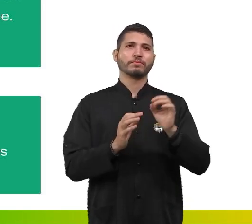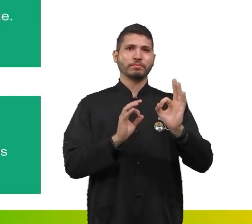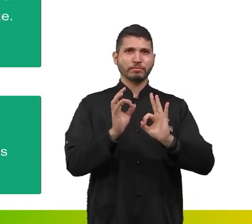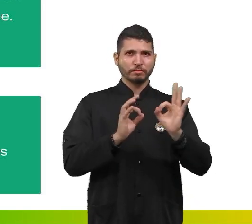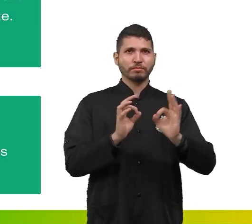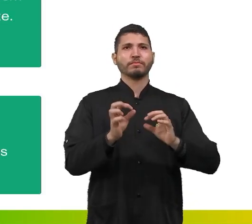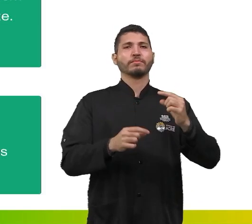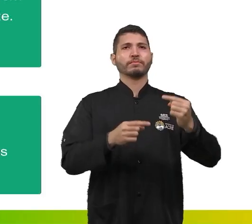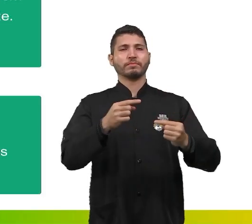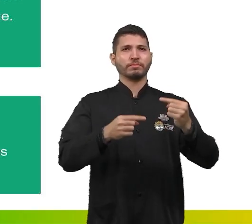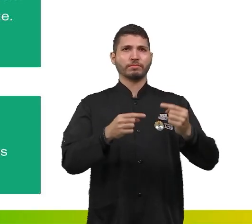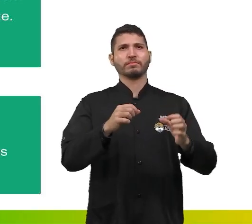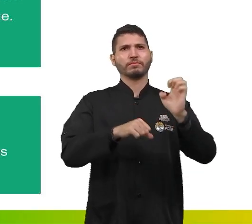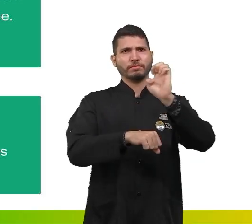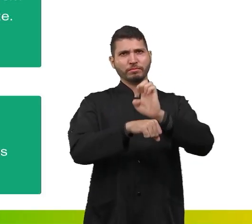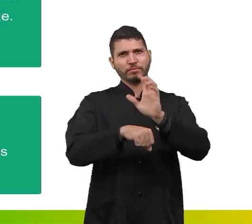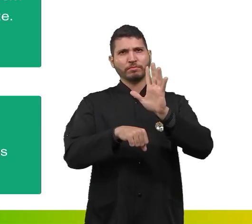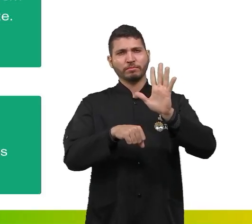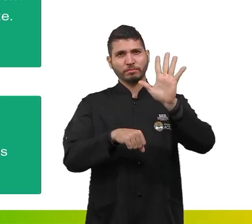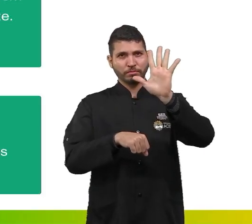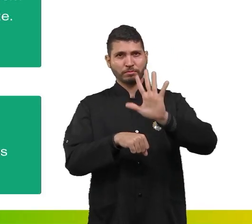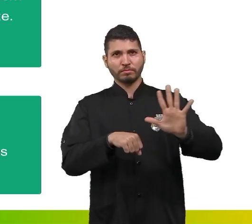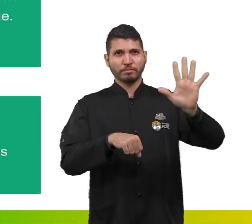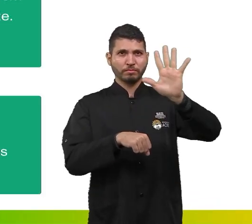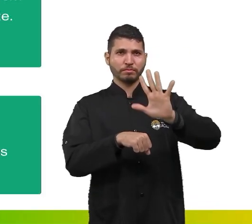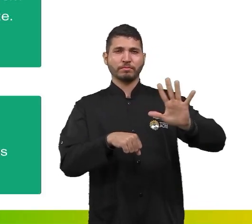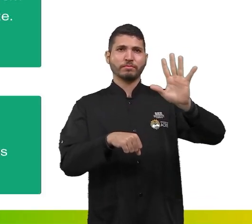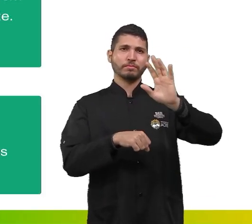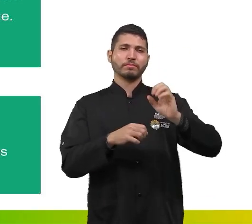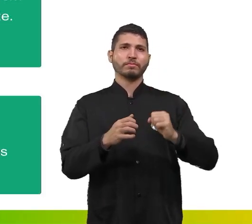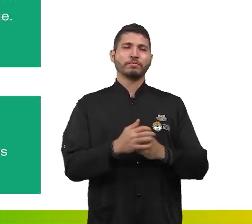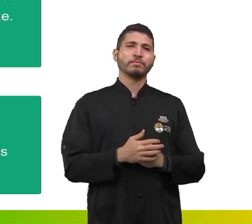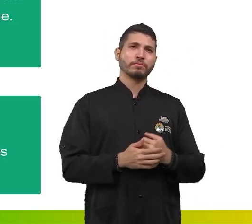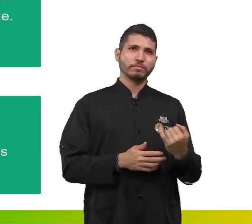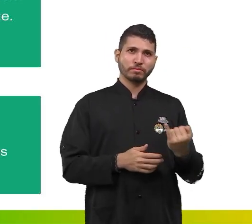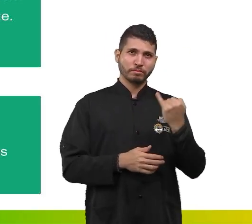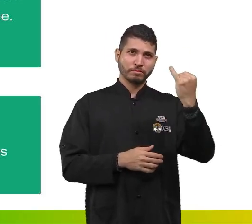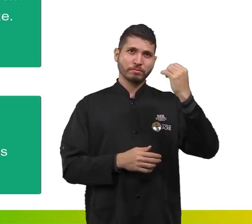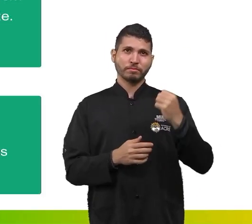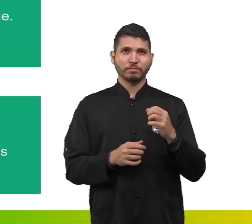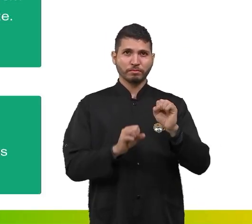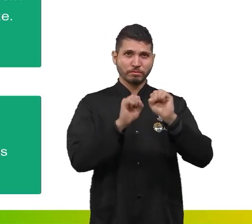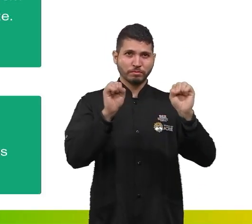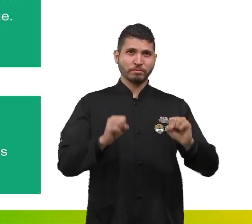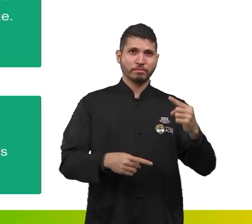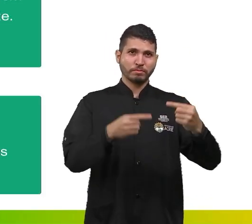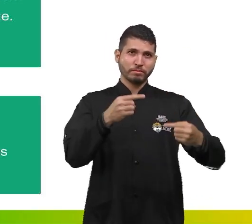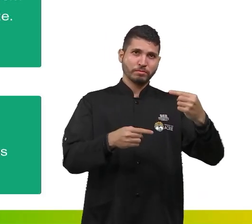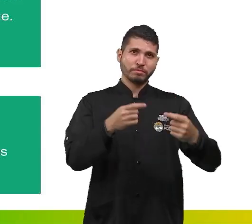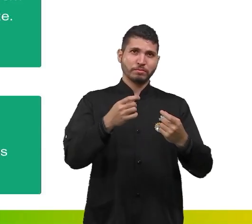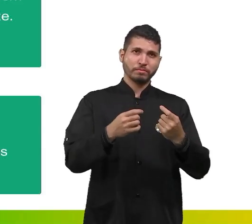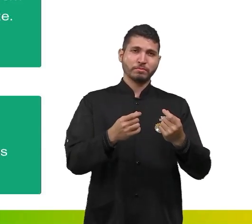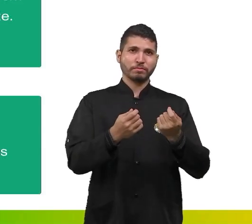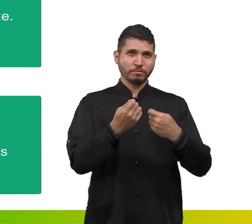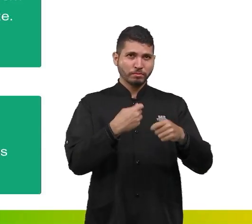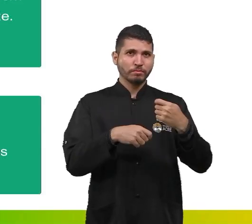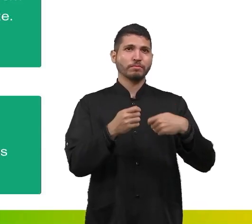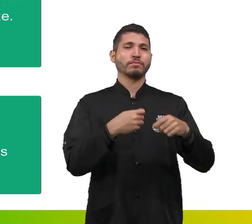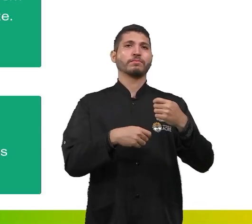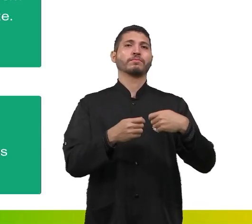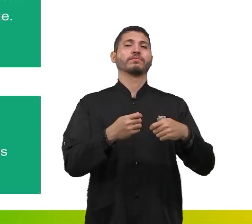Estados nacionais estabeleceram as fundações para os sistemas políticos e econômicos que estruturaram o mundo